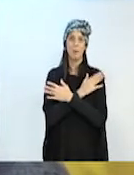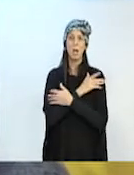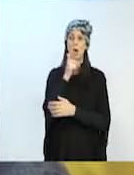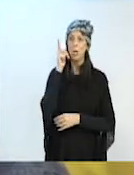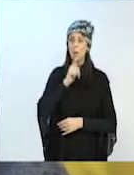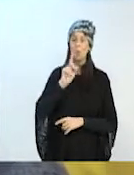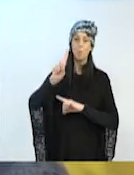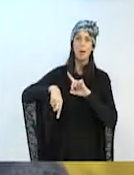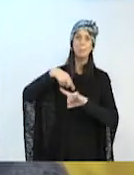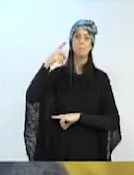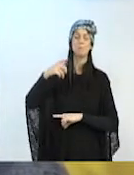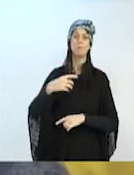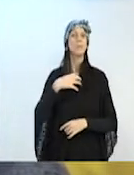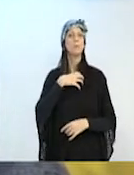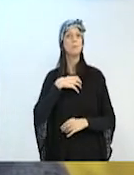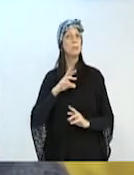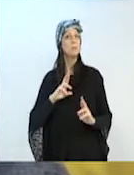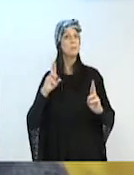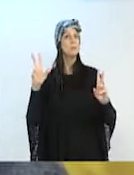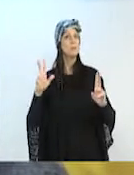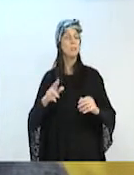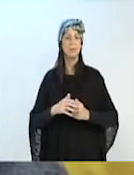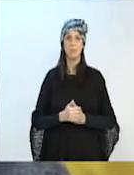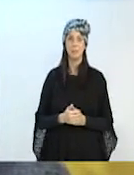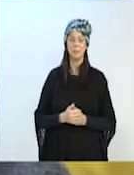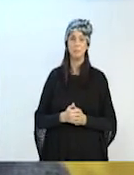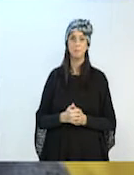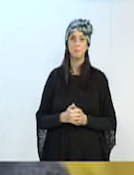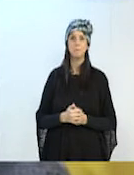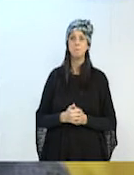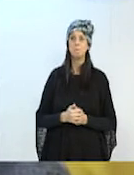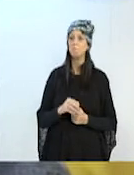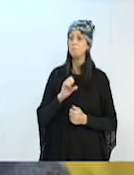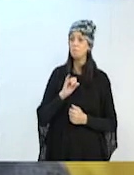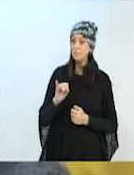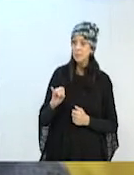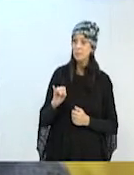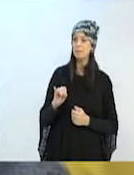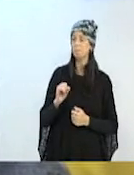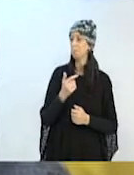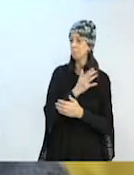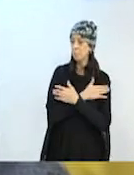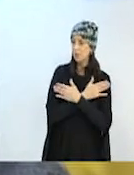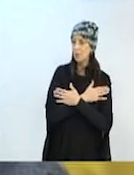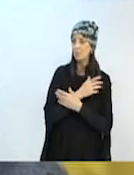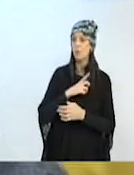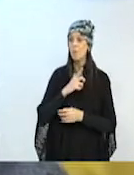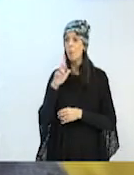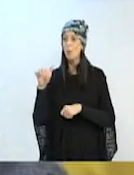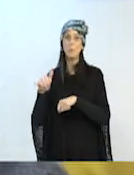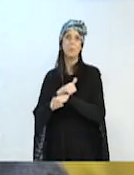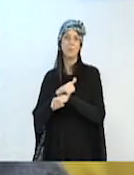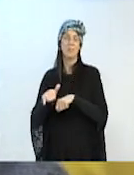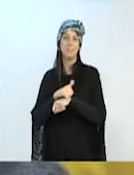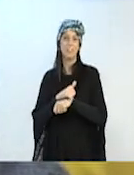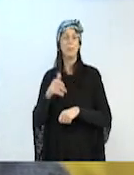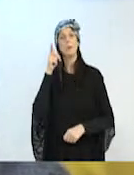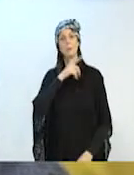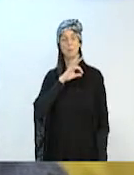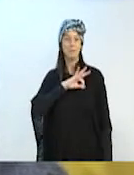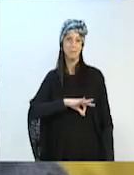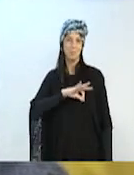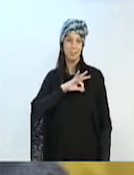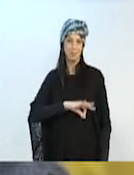de um modo diferente a situação do trabalho e da renda na cidade. Todas essas iniciativas fogem